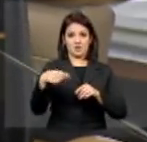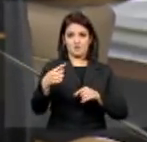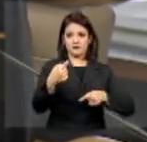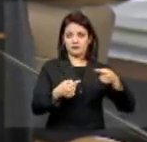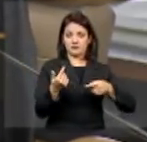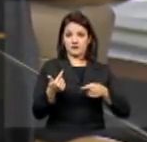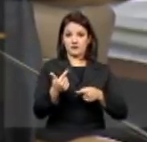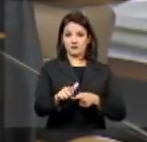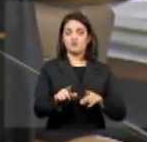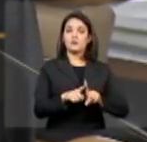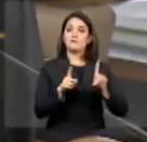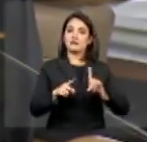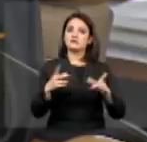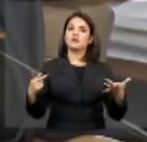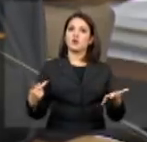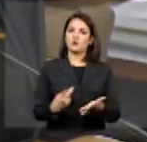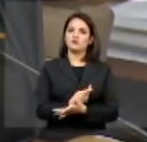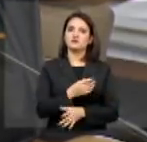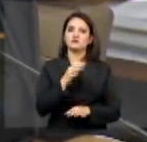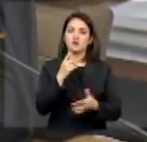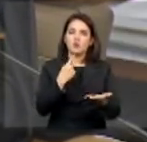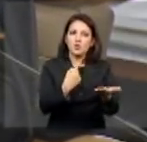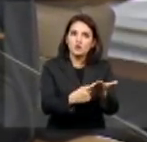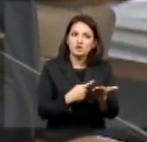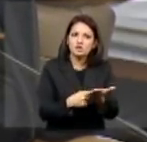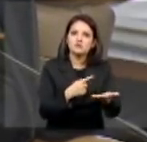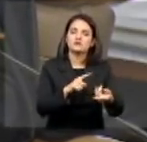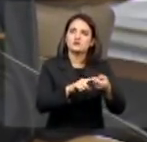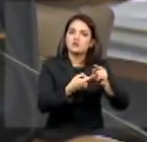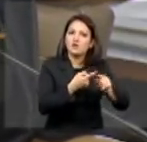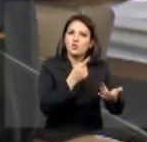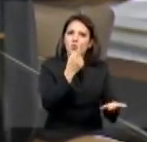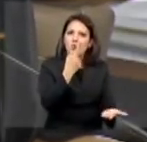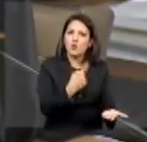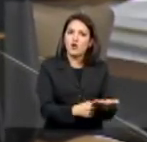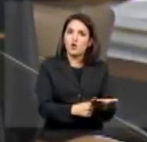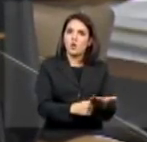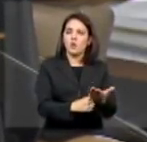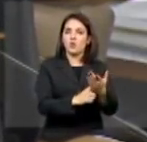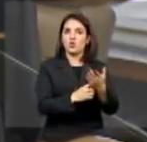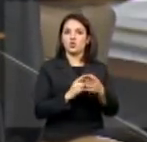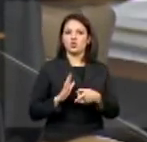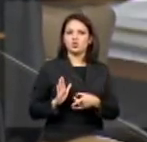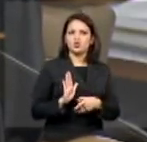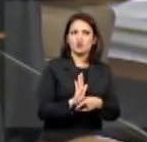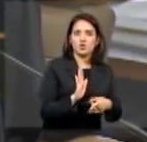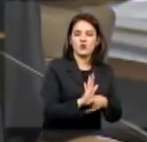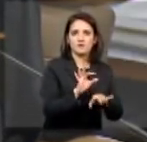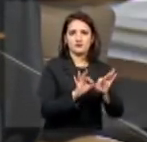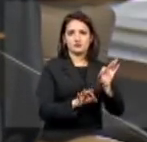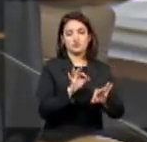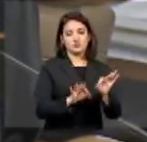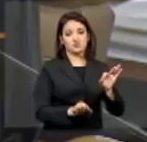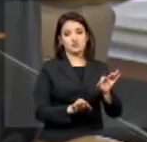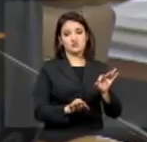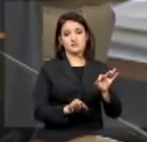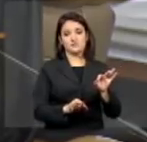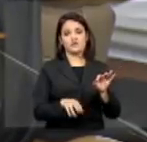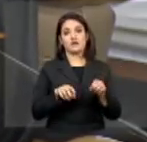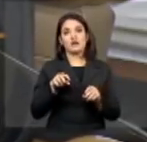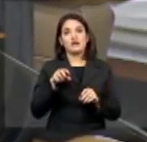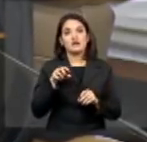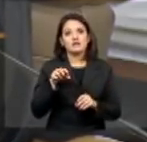houve um negócio jurídico de colaboração de qualquer modo portanto o que se tem exames ea adoção pela via negocial